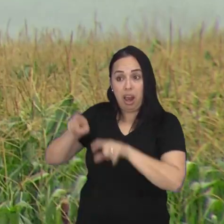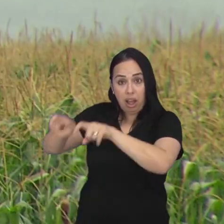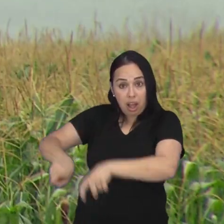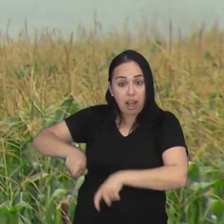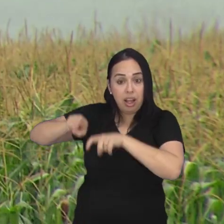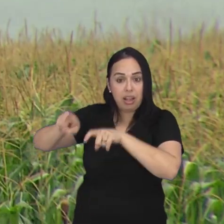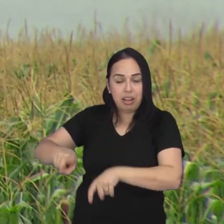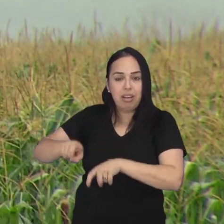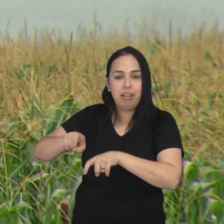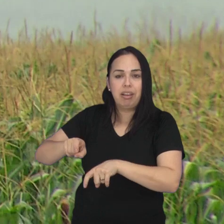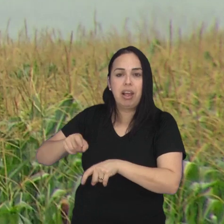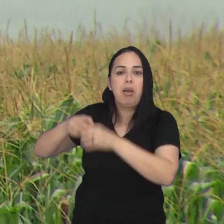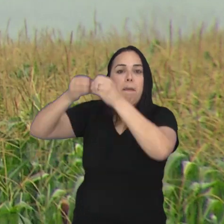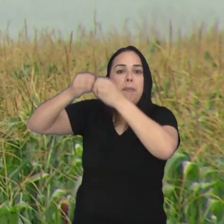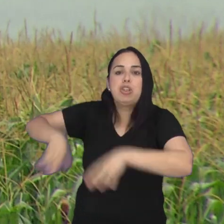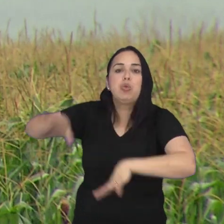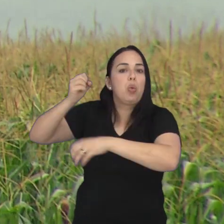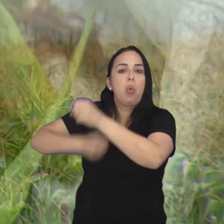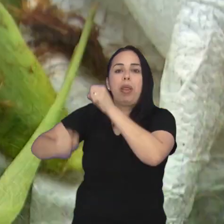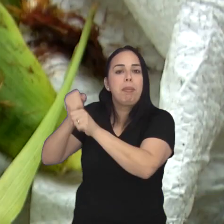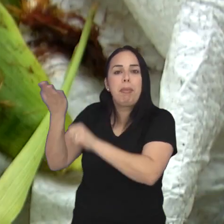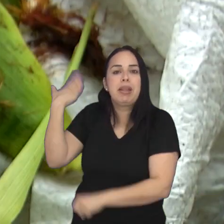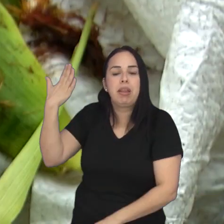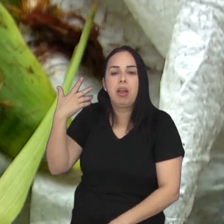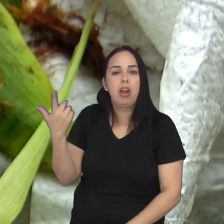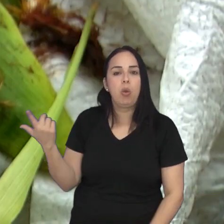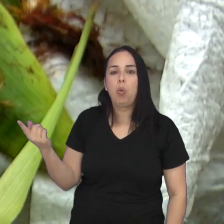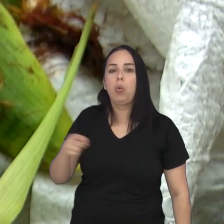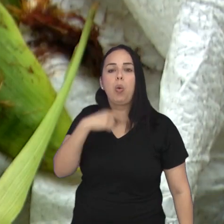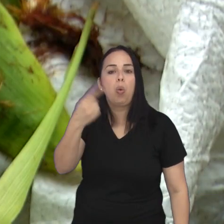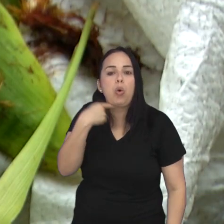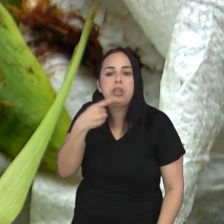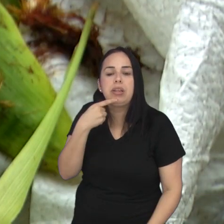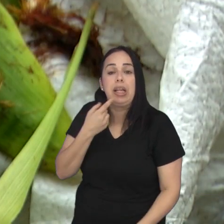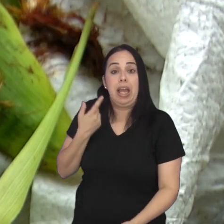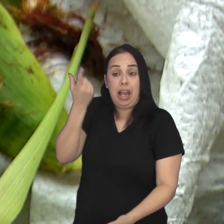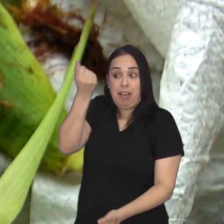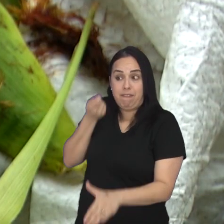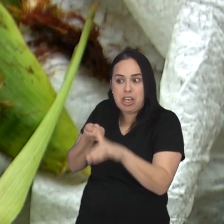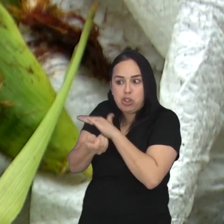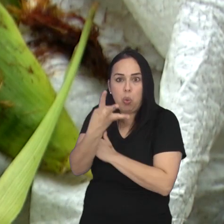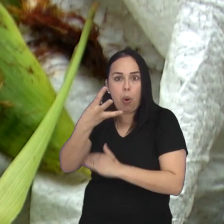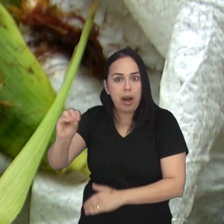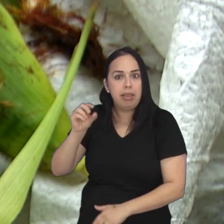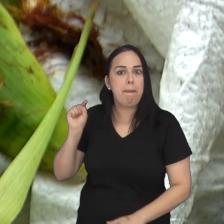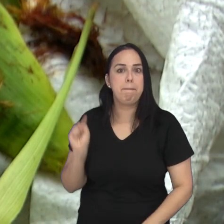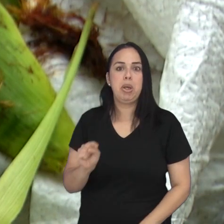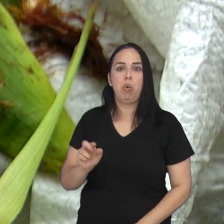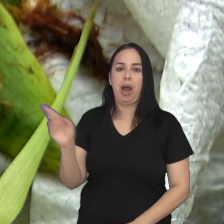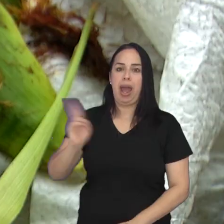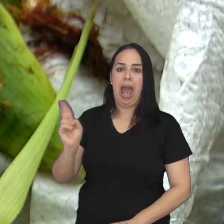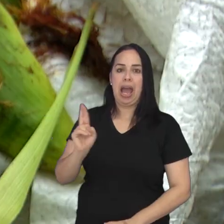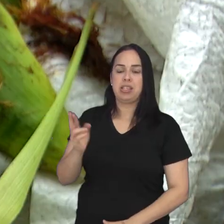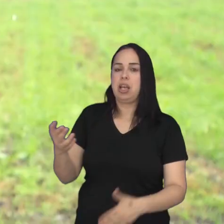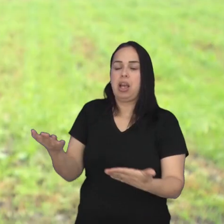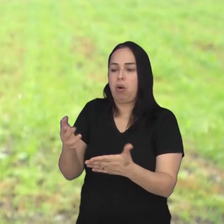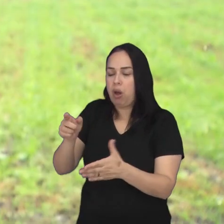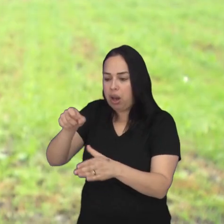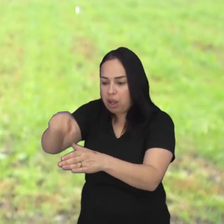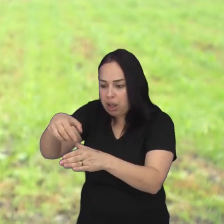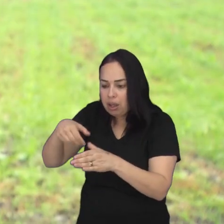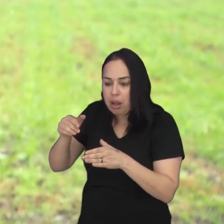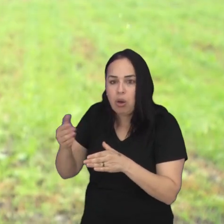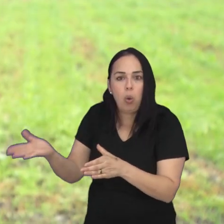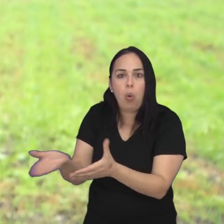calcula o prejuízo sofrido no ano passado. Ele não conseguiu colher após investir R$40 mil no plantio. Esse